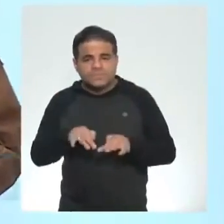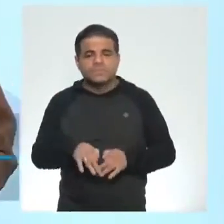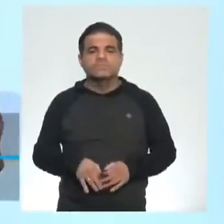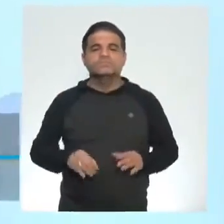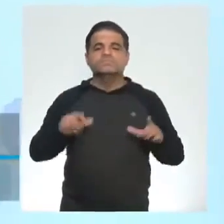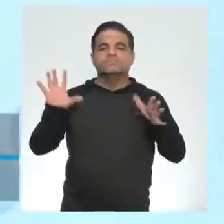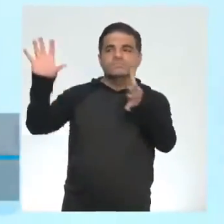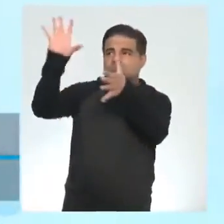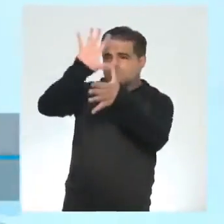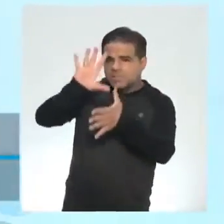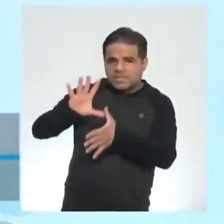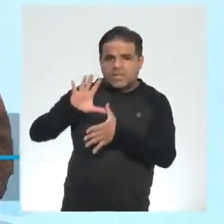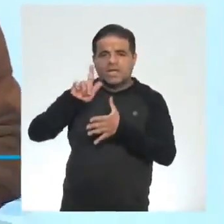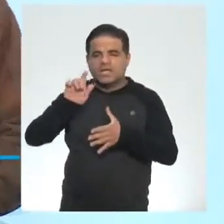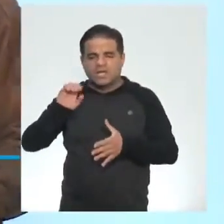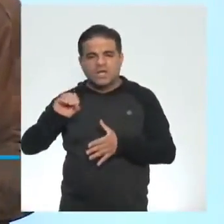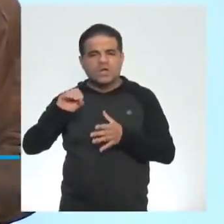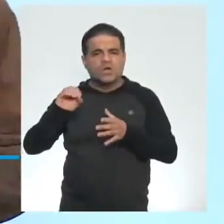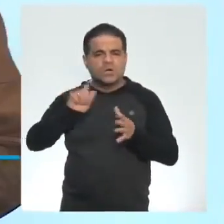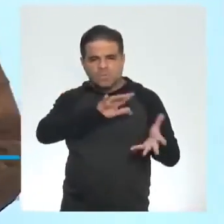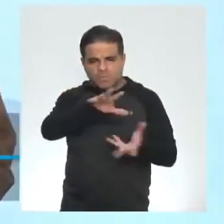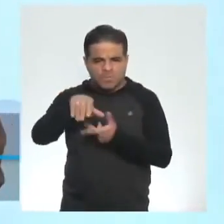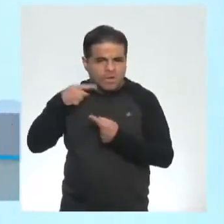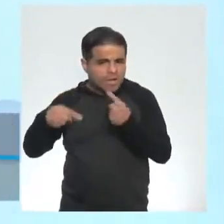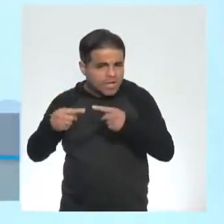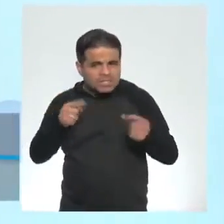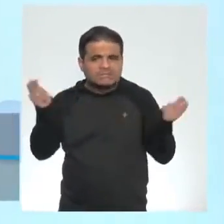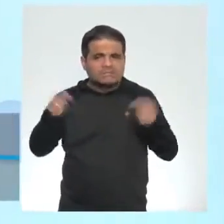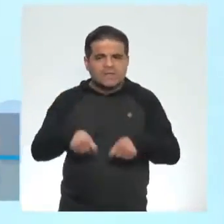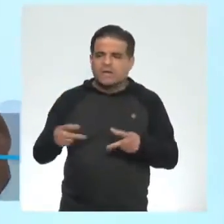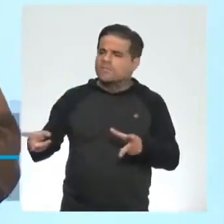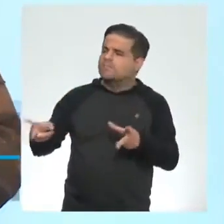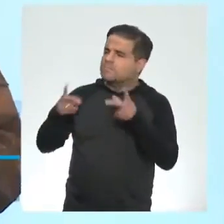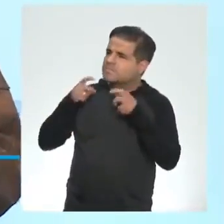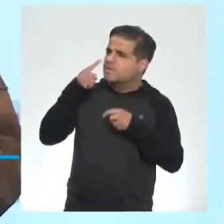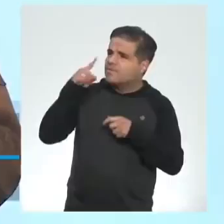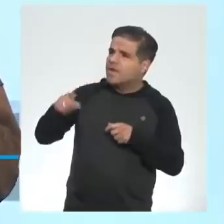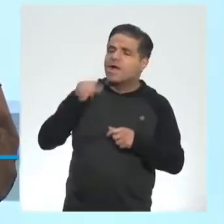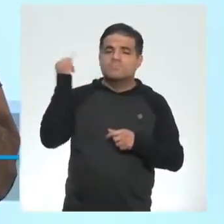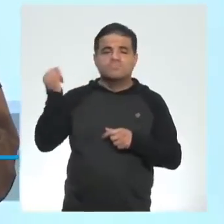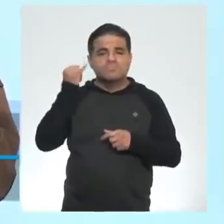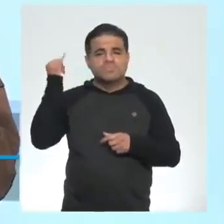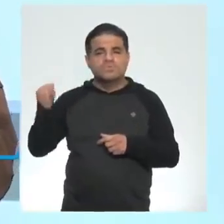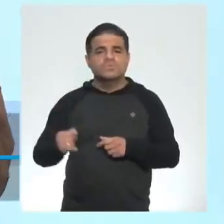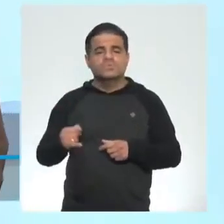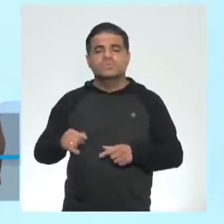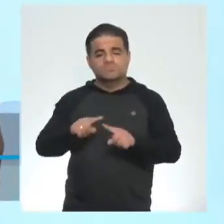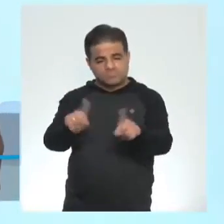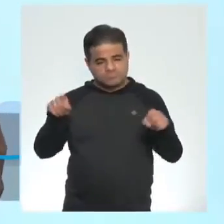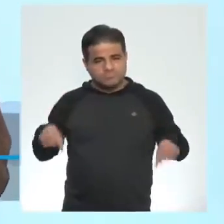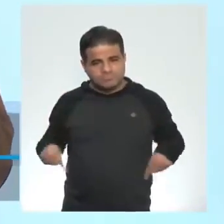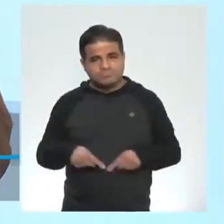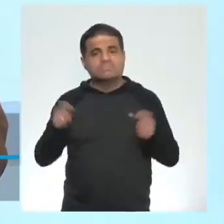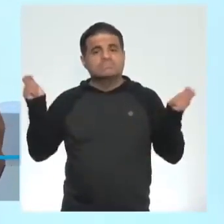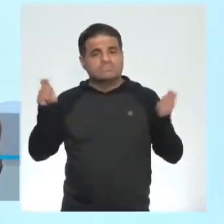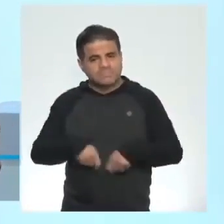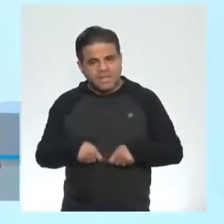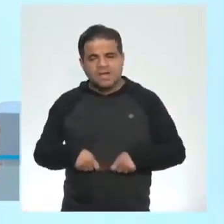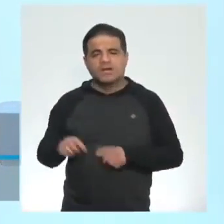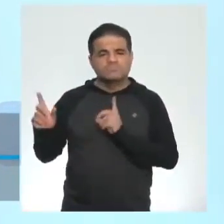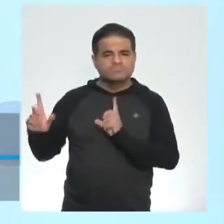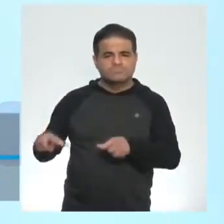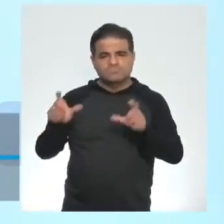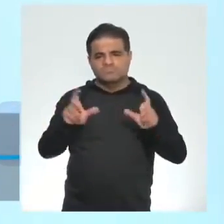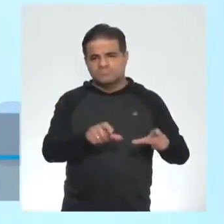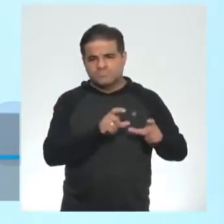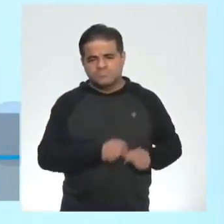nesses mapas de geopolítica, nós podemos perceber a importância do território nas